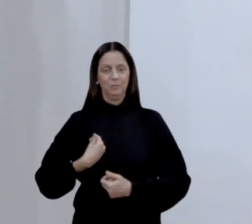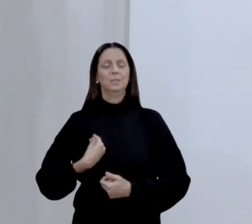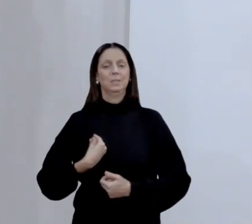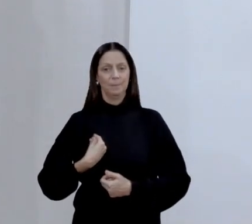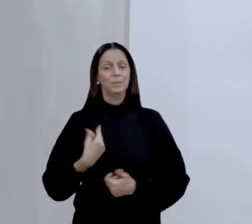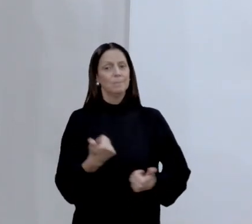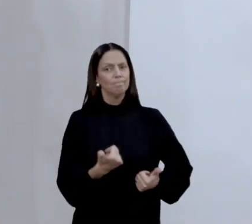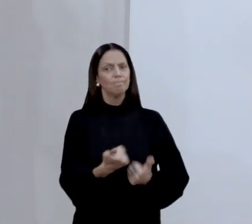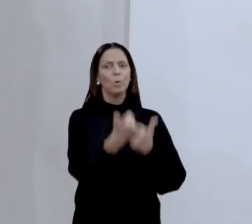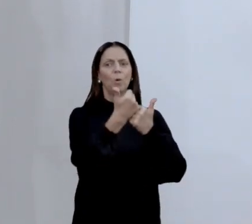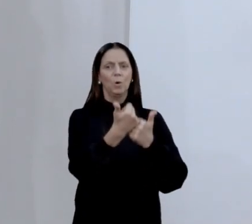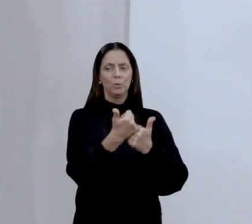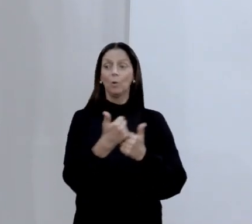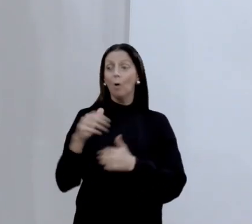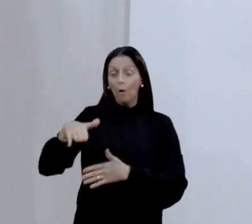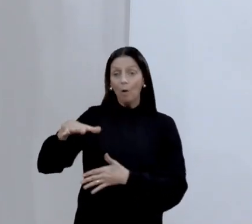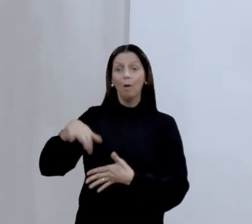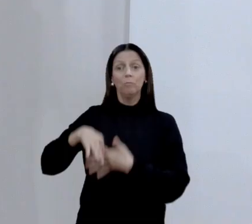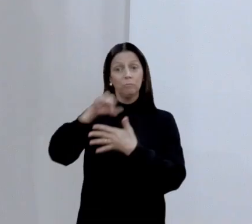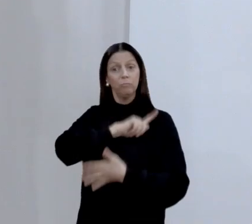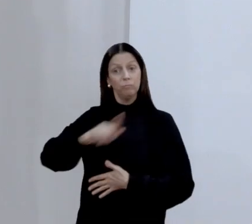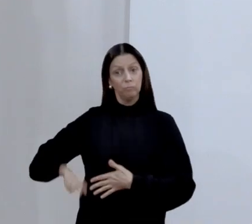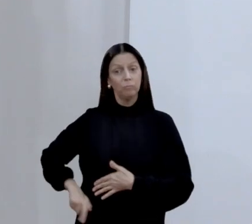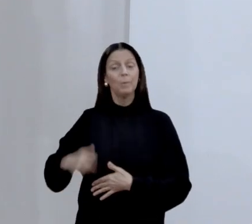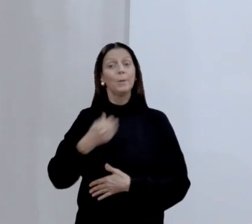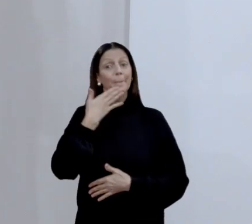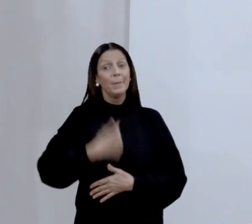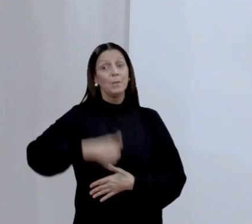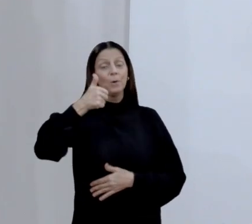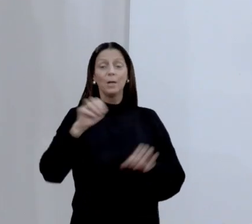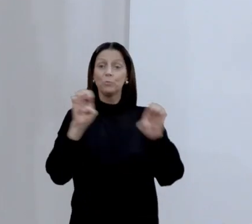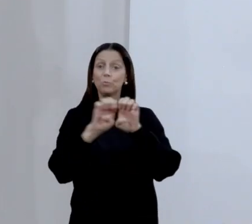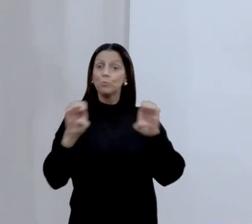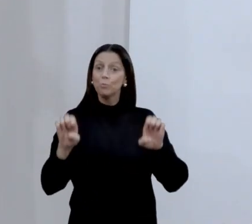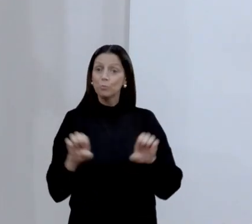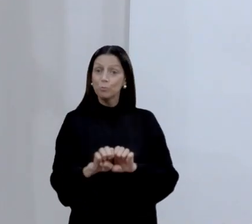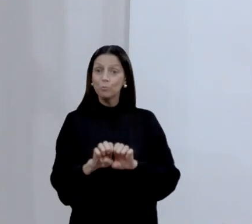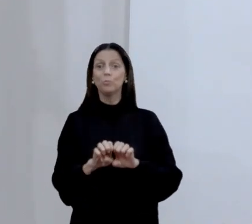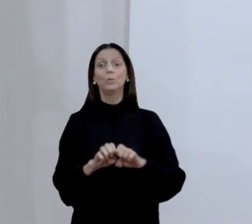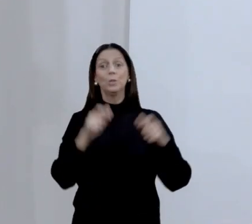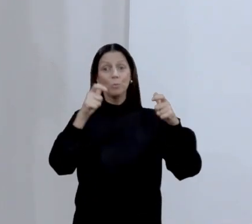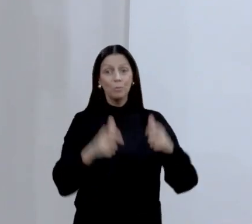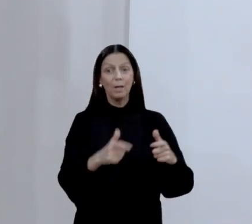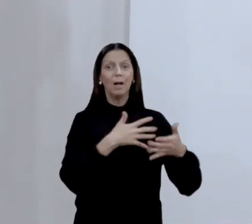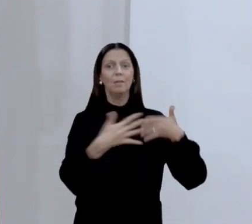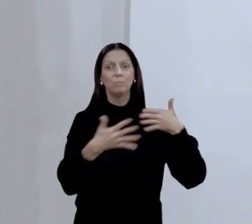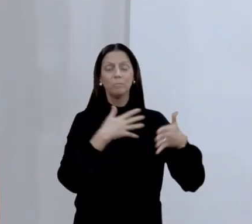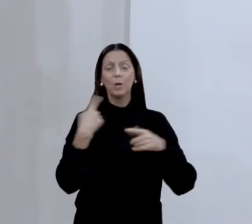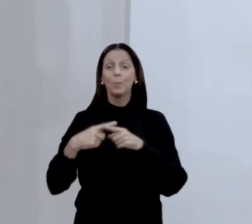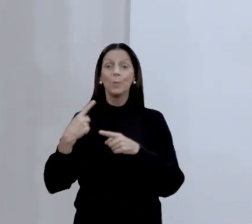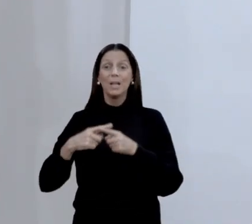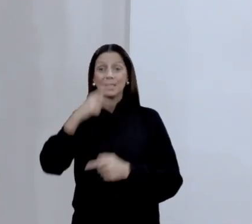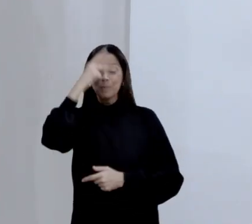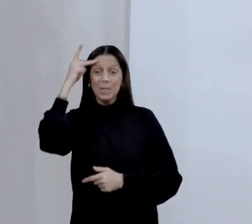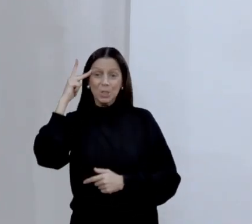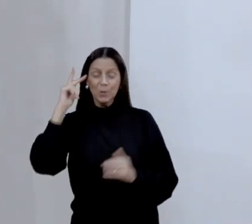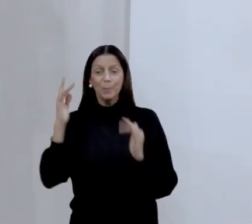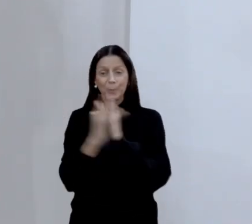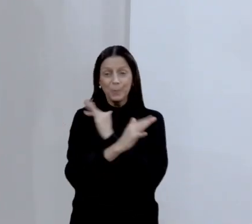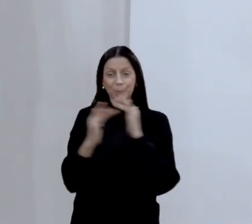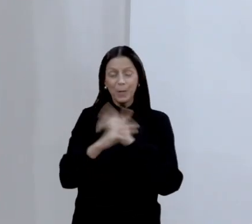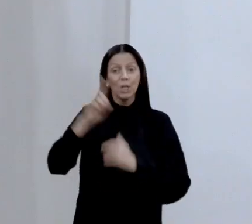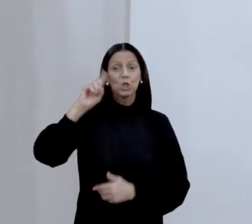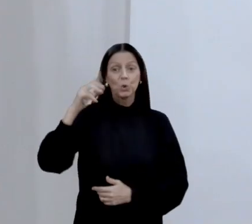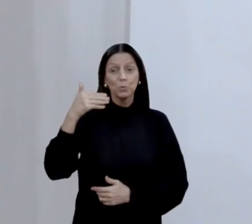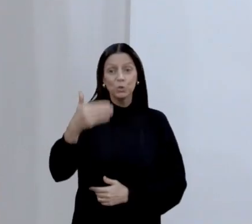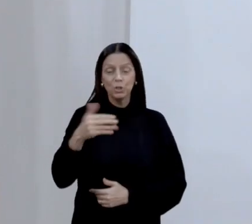uma atenção especial para a condição de estrutura do transporte coletivo, porque essa população está ali vivenciando isso diariamente, é a